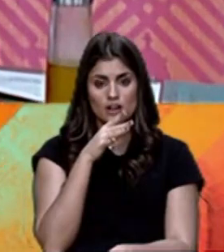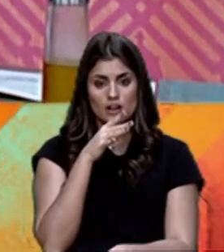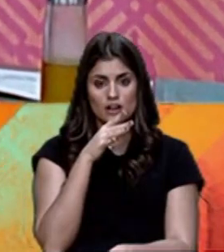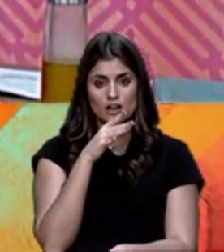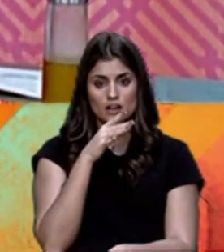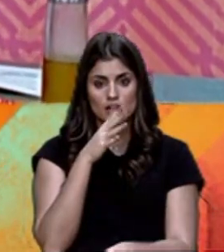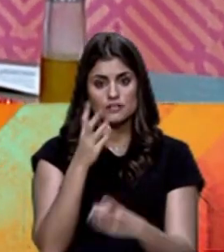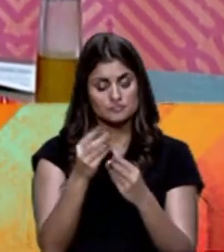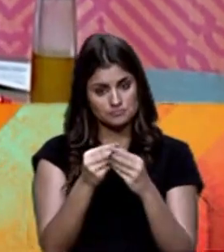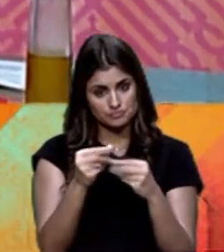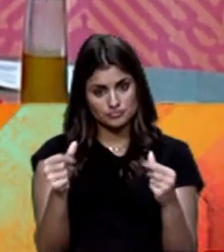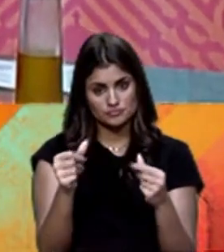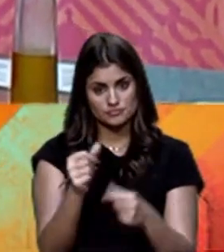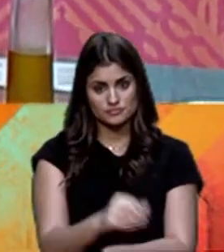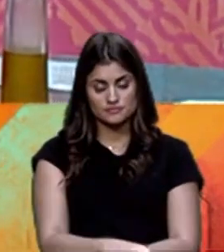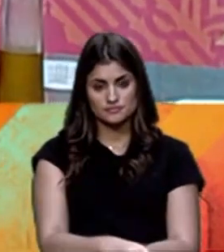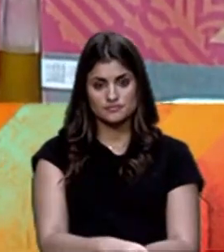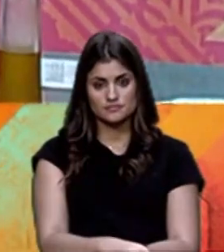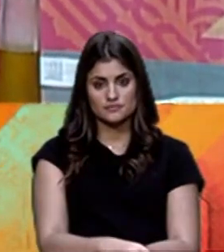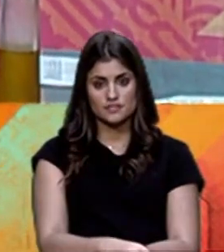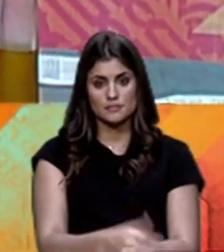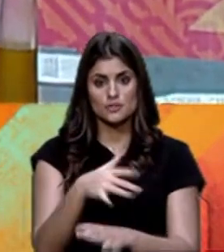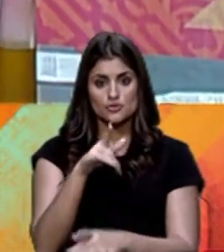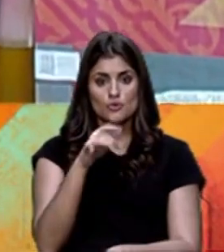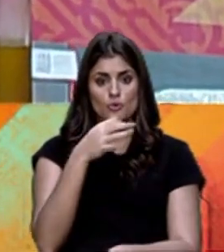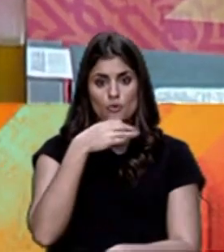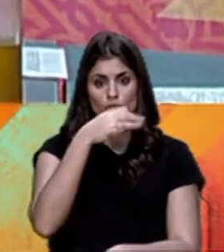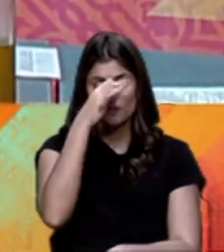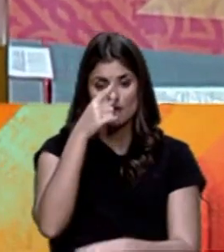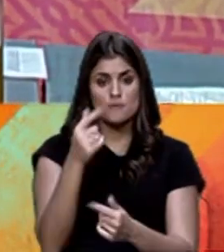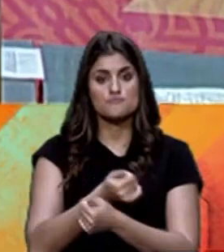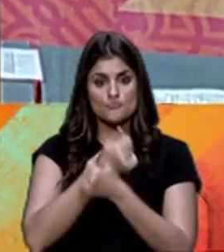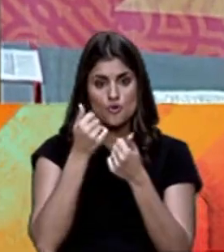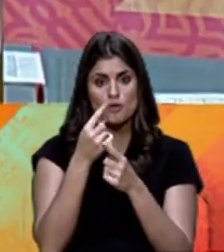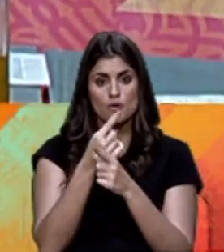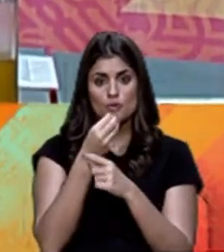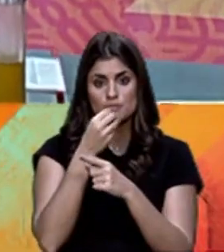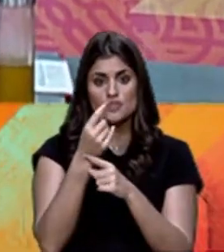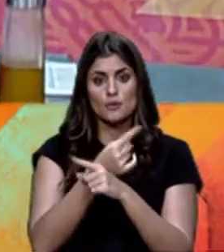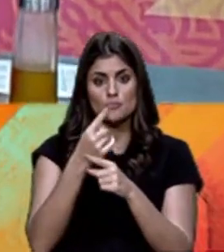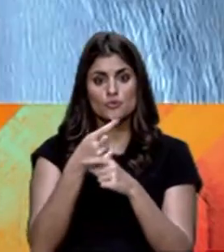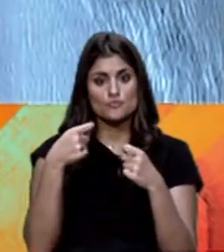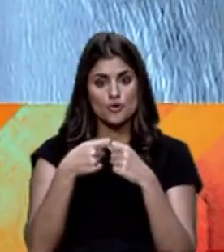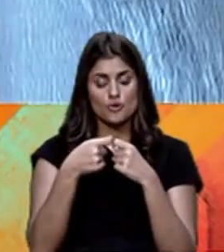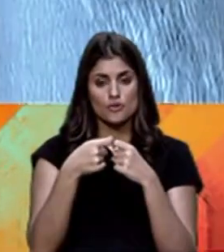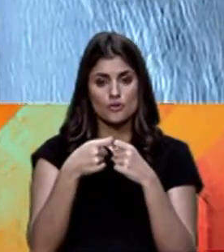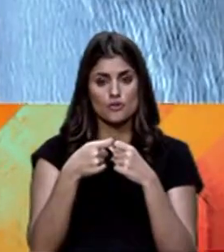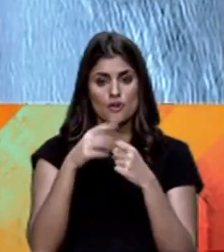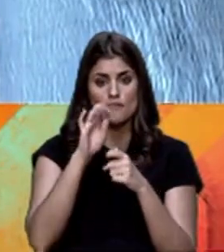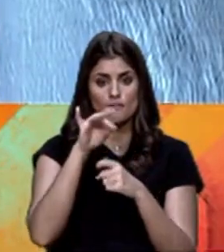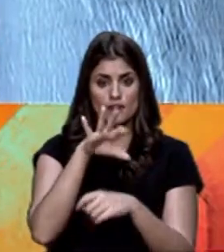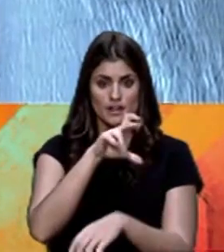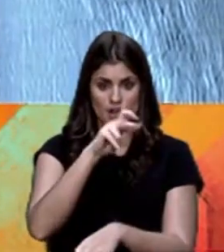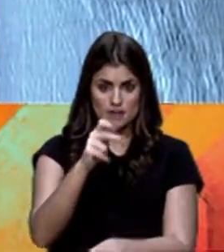Até que esta água se evapore, não é? Sim. Que desapareça. Exatamente. Mas olha, esta é uma receita que eu acho que é ótima, porque o frango combina muito bem com a